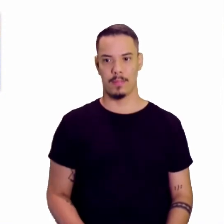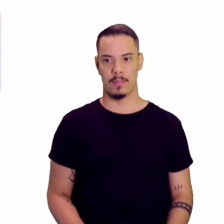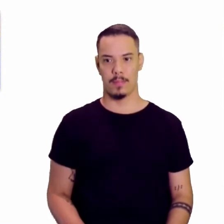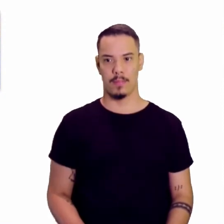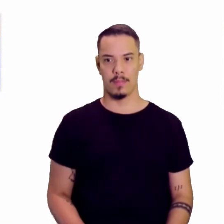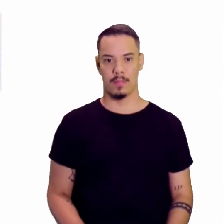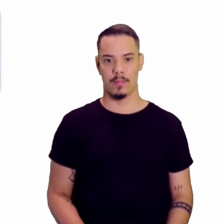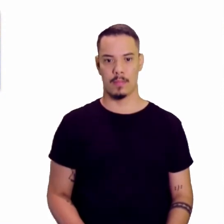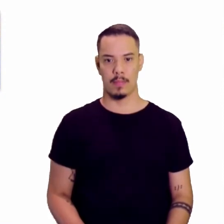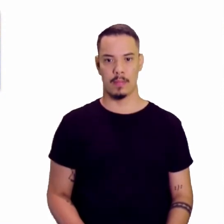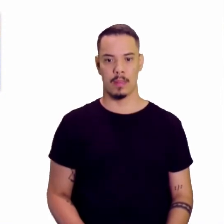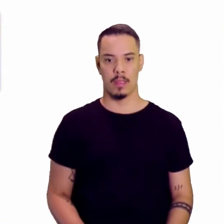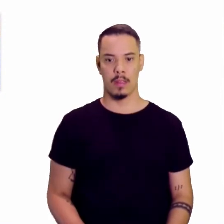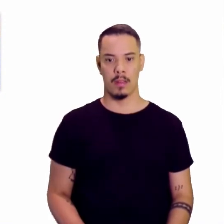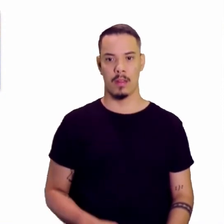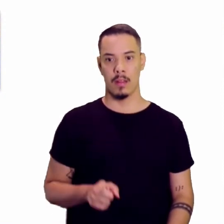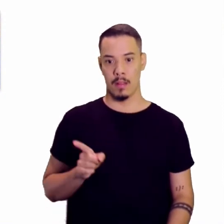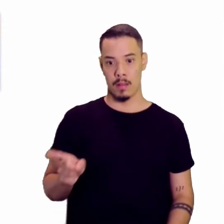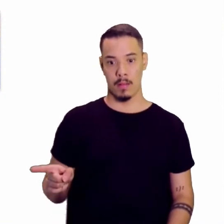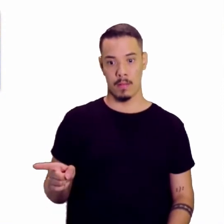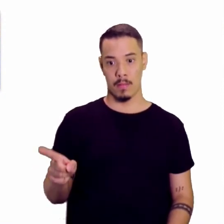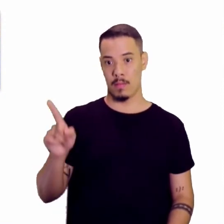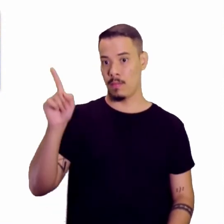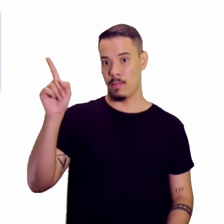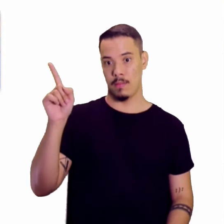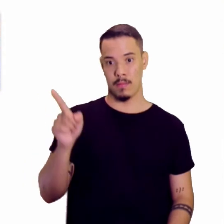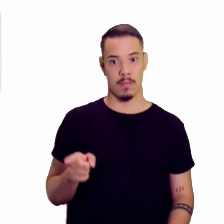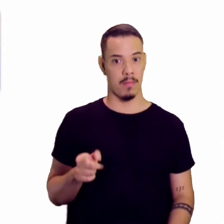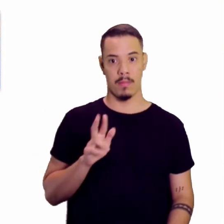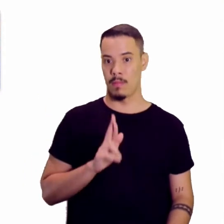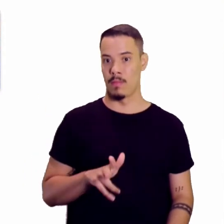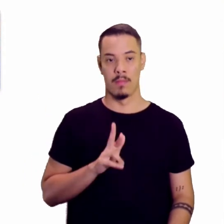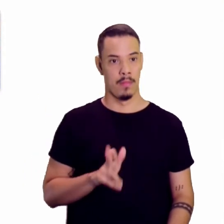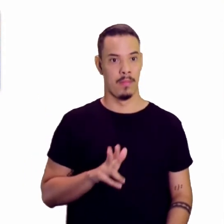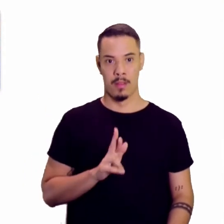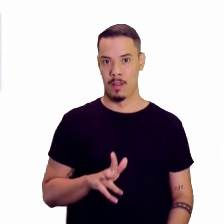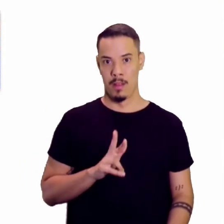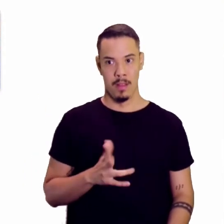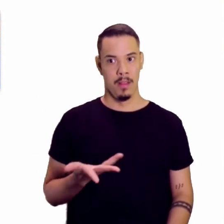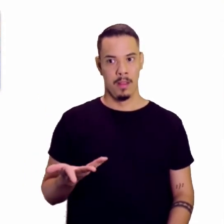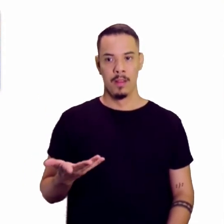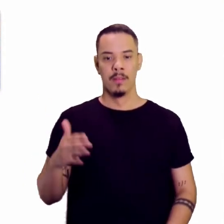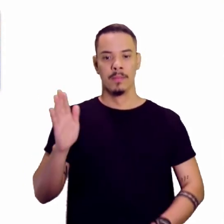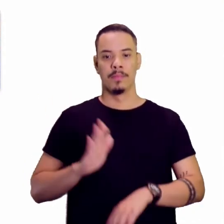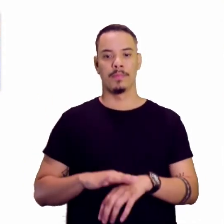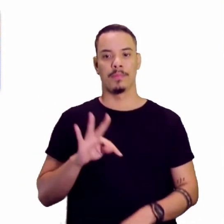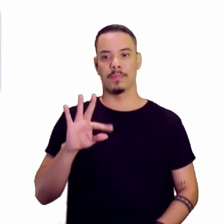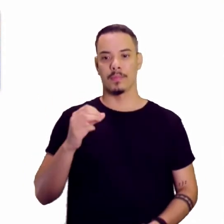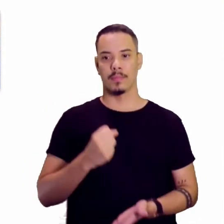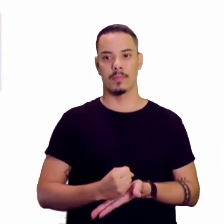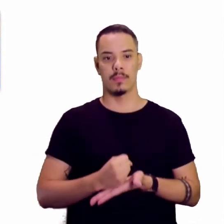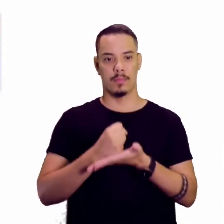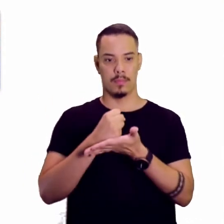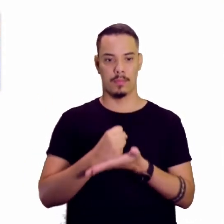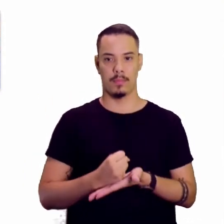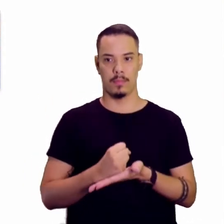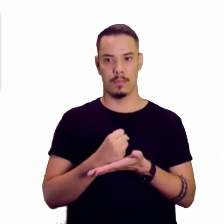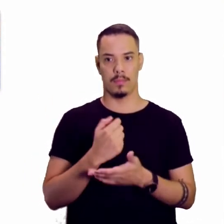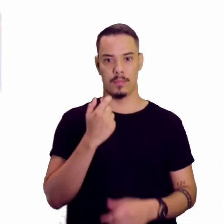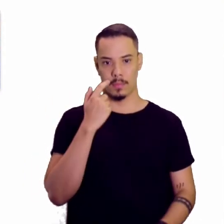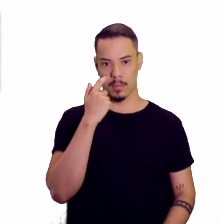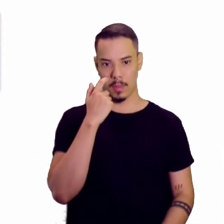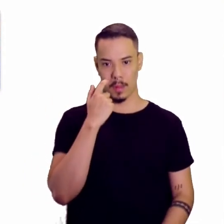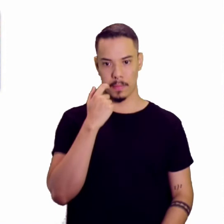da ordem de gramas e aqui também, olha só. Aqui que tá com a borrachinha, gente, né? ó. E aí tem que ser mais de tonelada esses outros aí. Porque isso aqui é